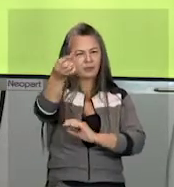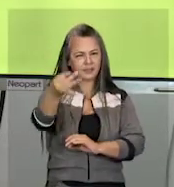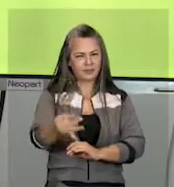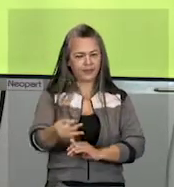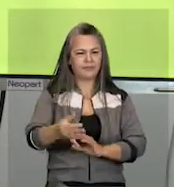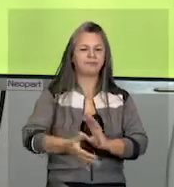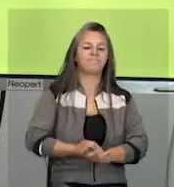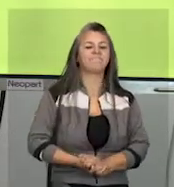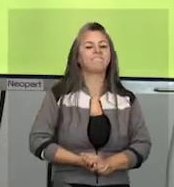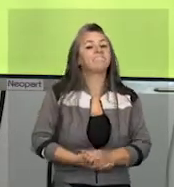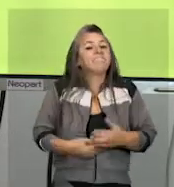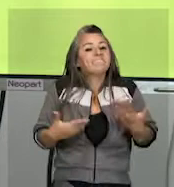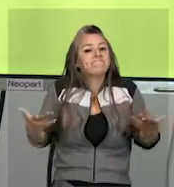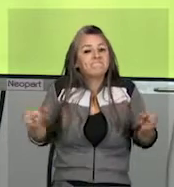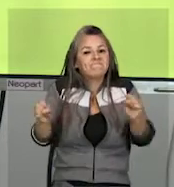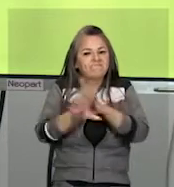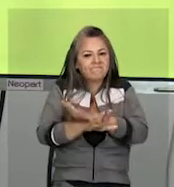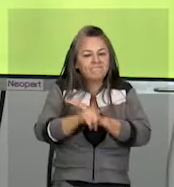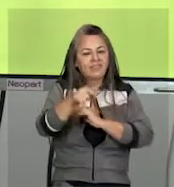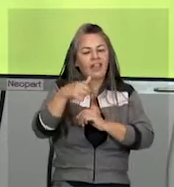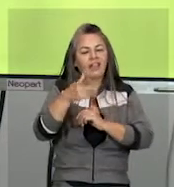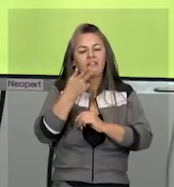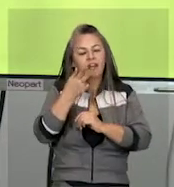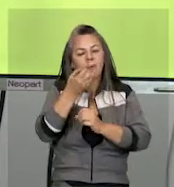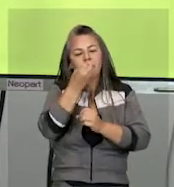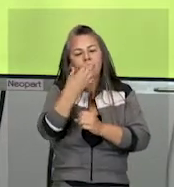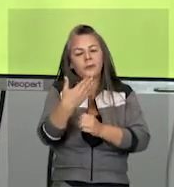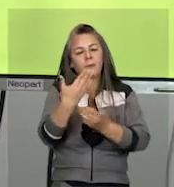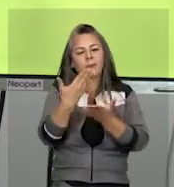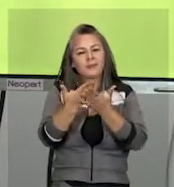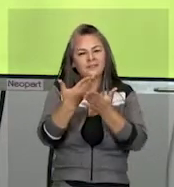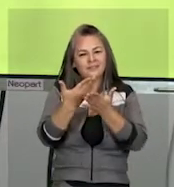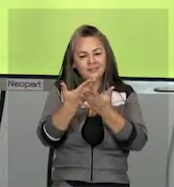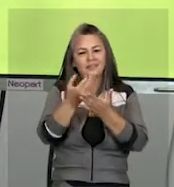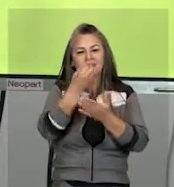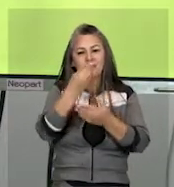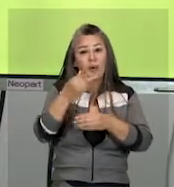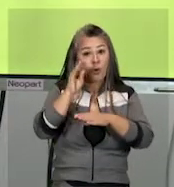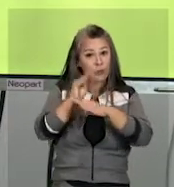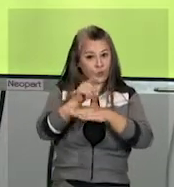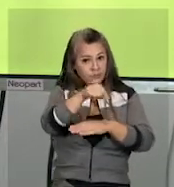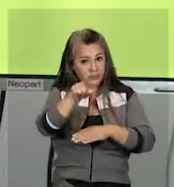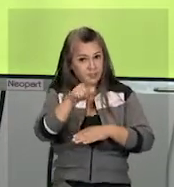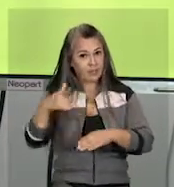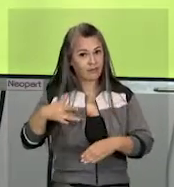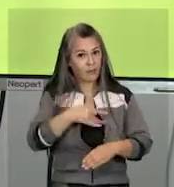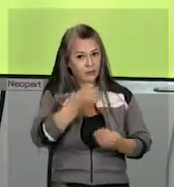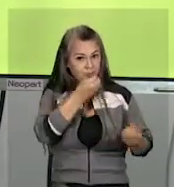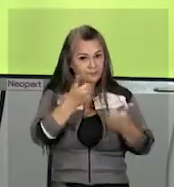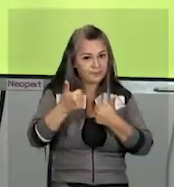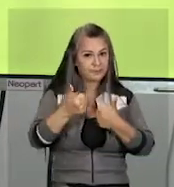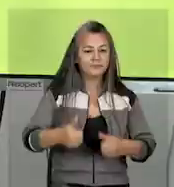Então, eu te desejo uma ótima semana, com bons estudos, com bastante saúde e cuide-se.